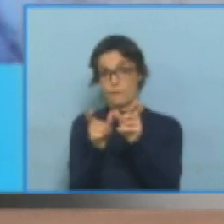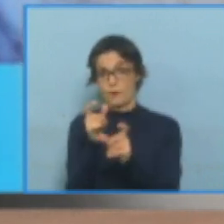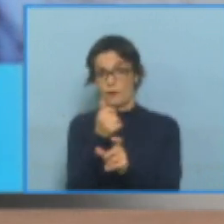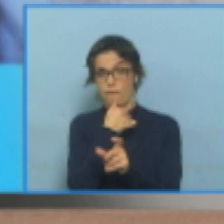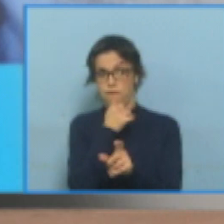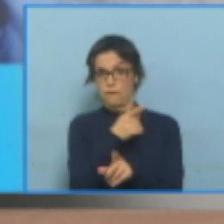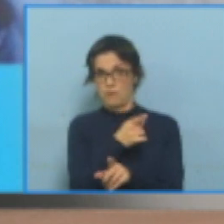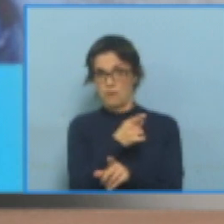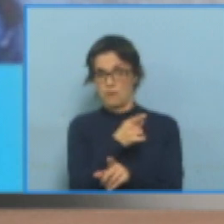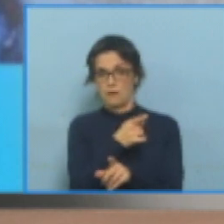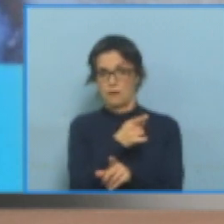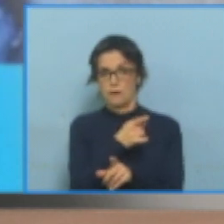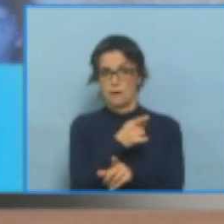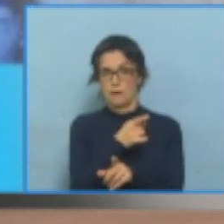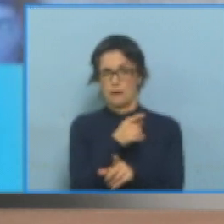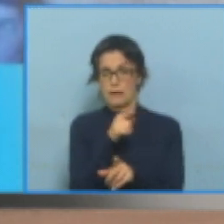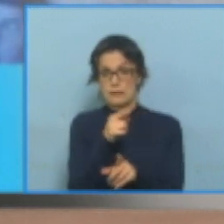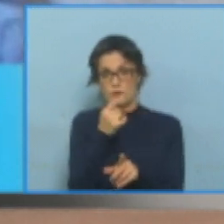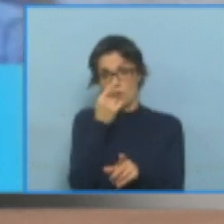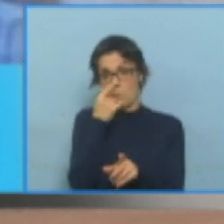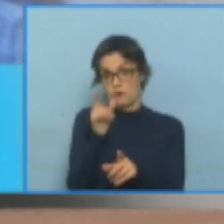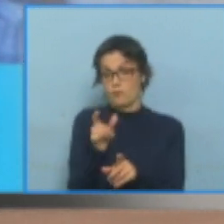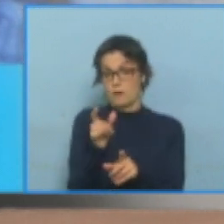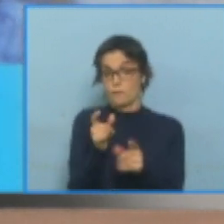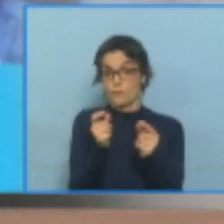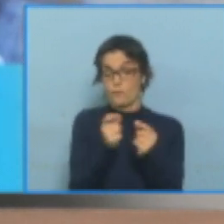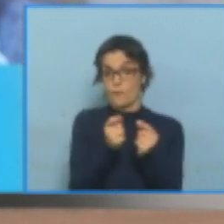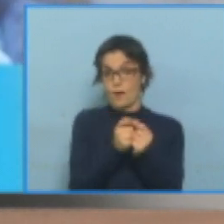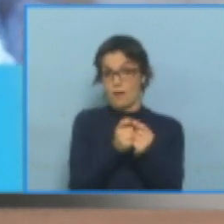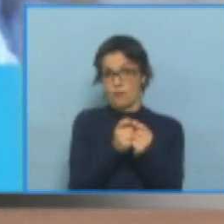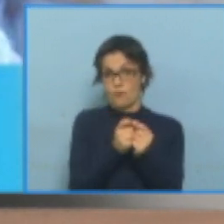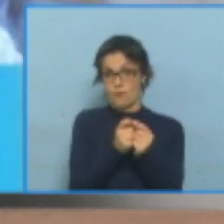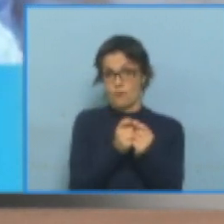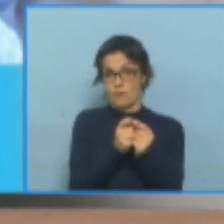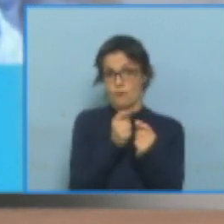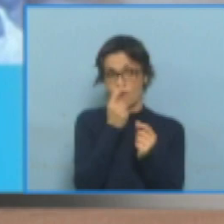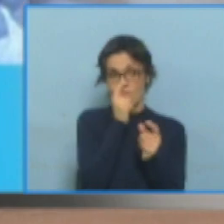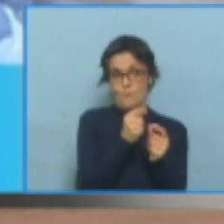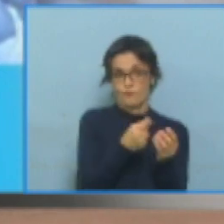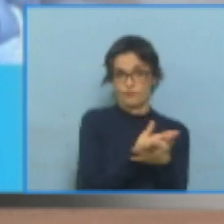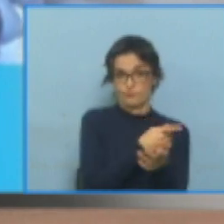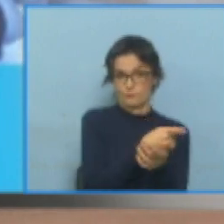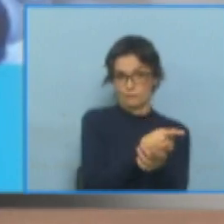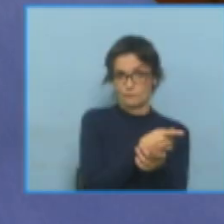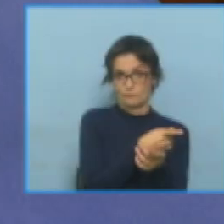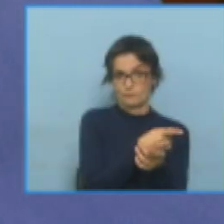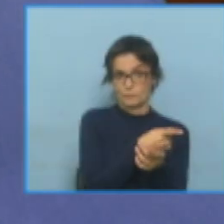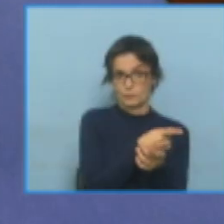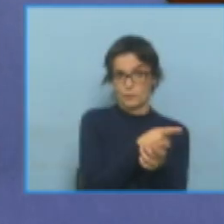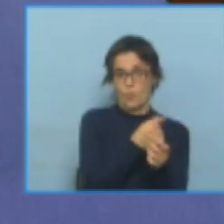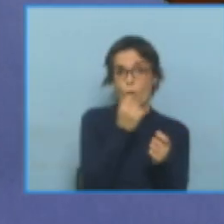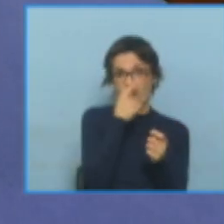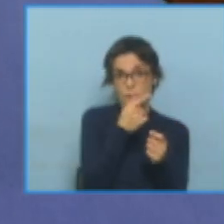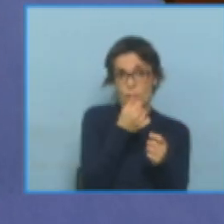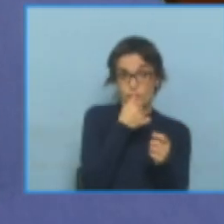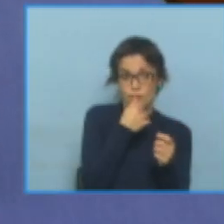agressor, por norma são pessoas próximas da vítima, são companheiros ou ex-companheiros, são familiares